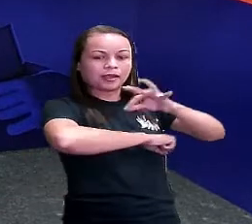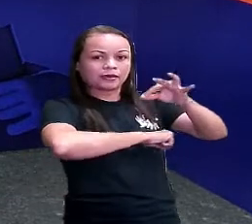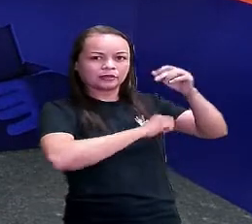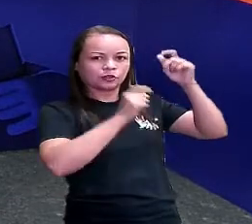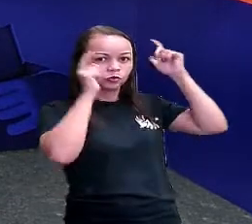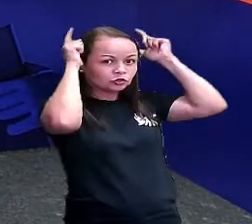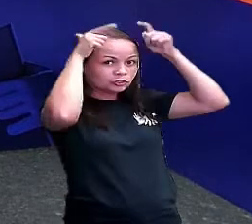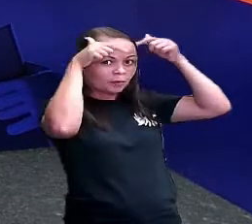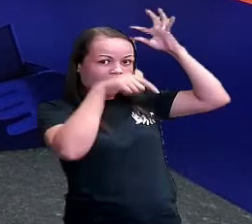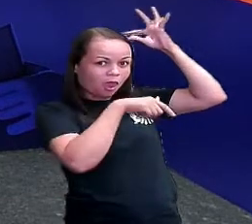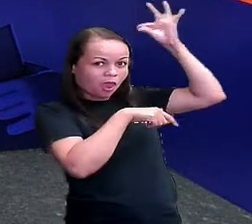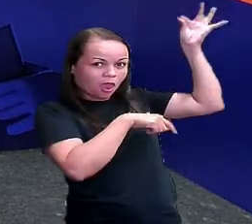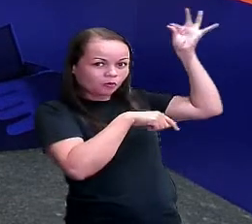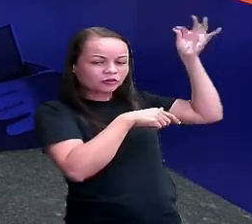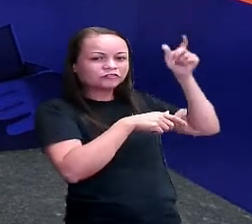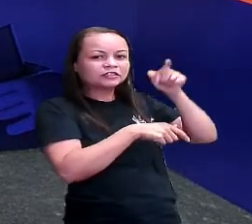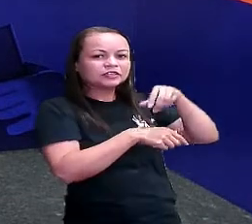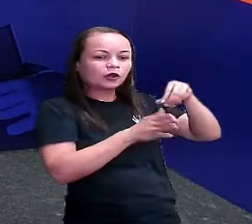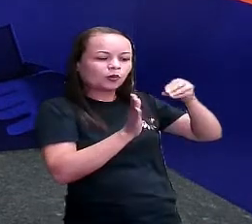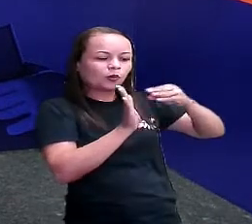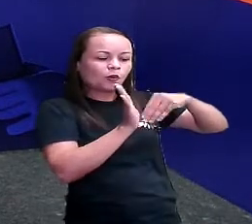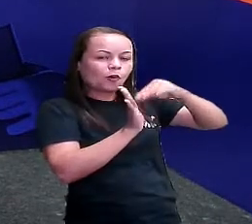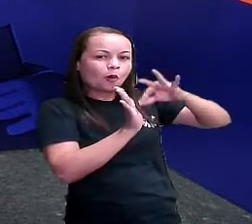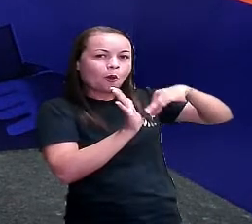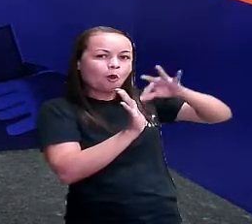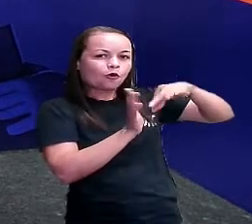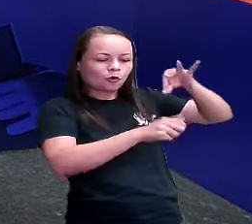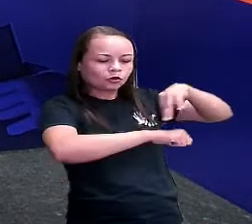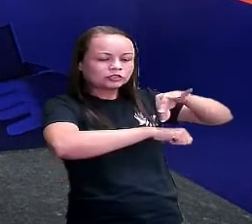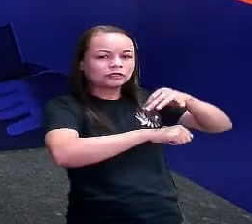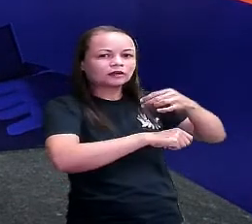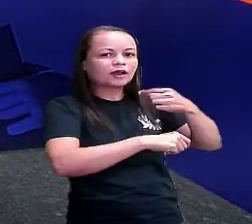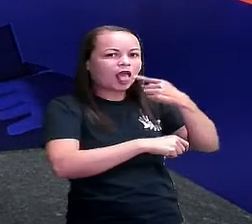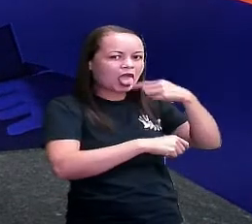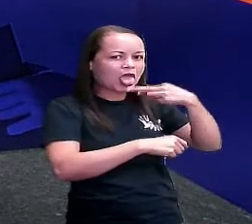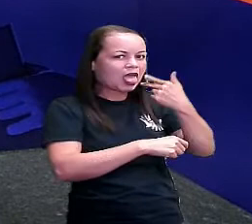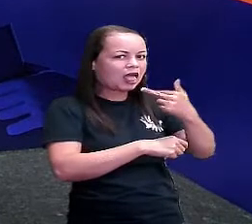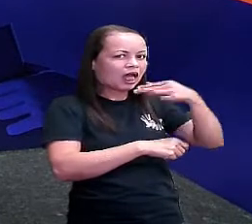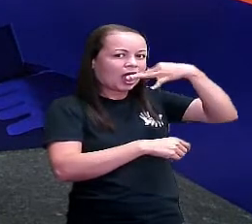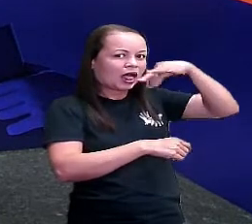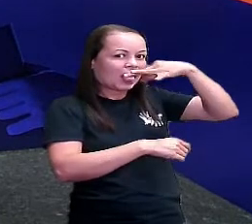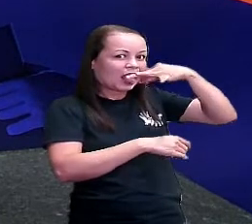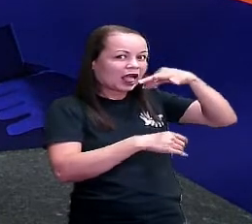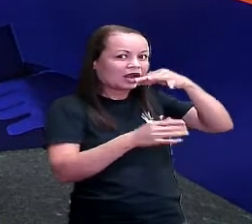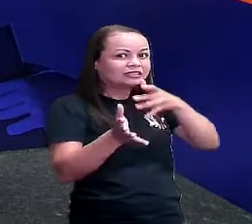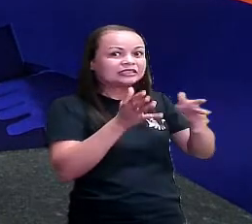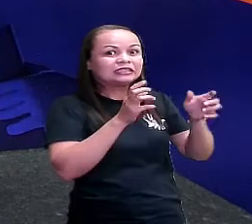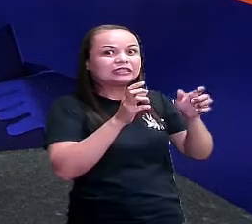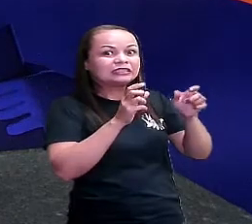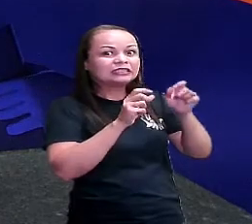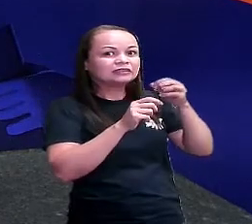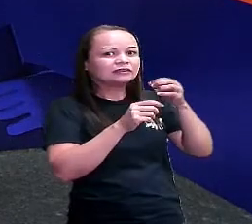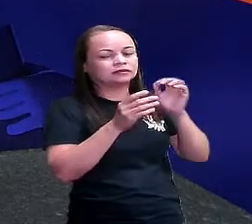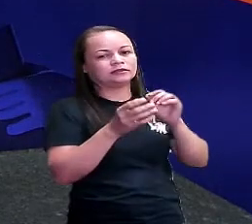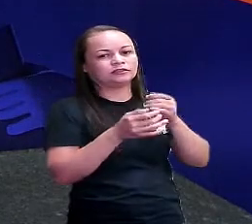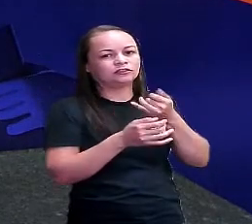e fizeram cosquinhas na língua da baleia. A baleia não aguentou e